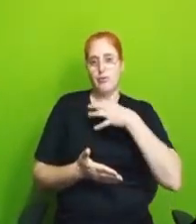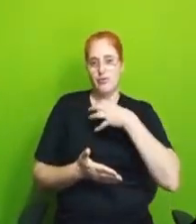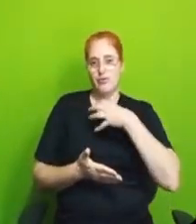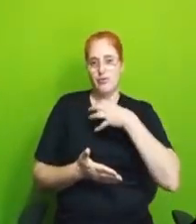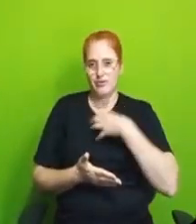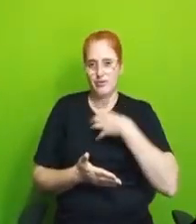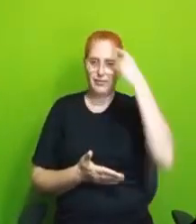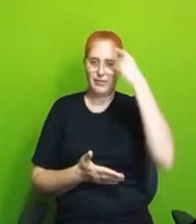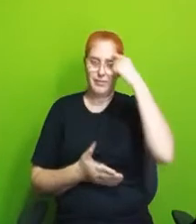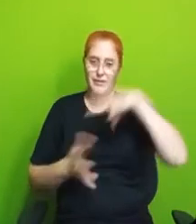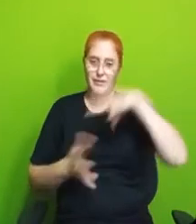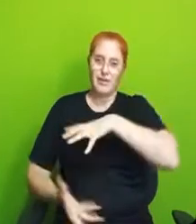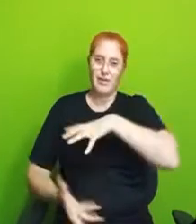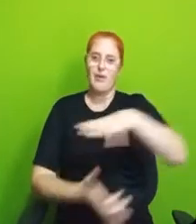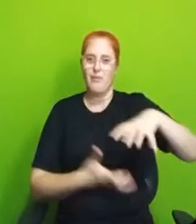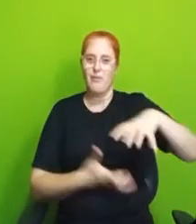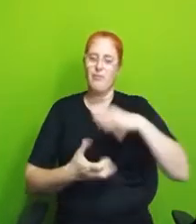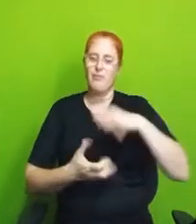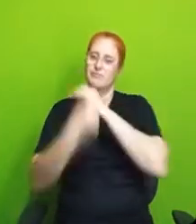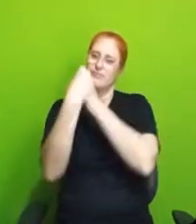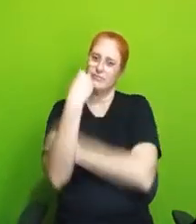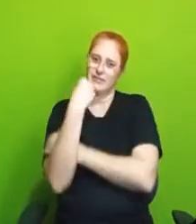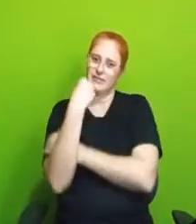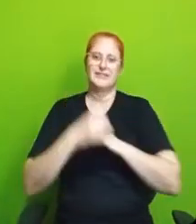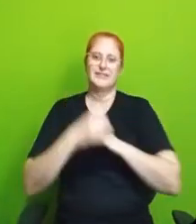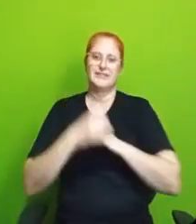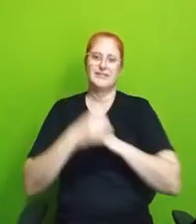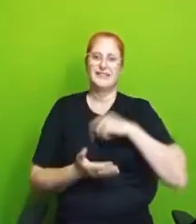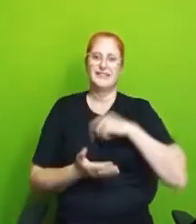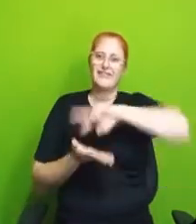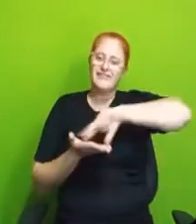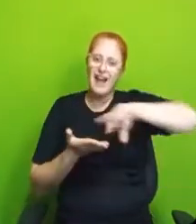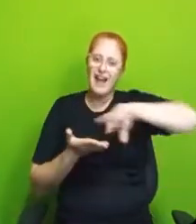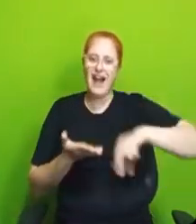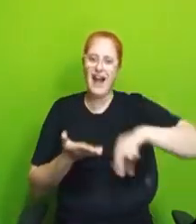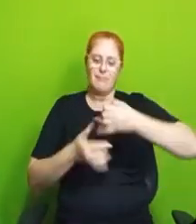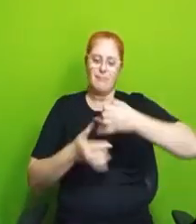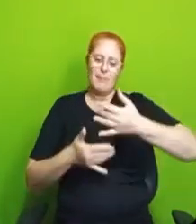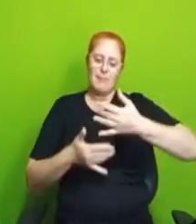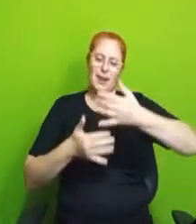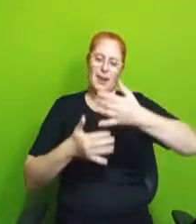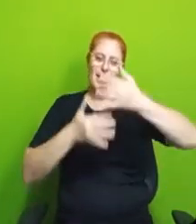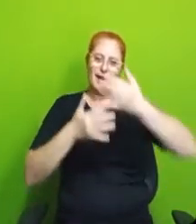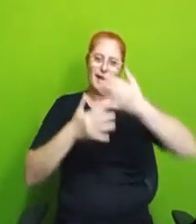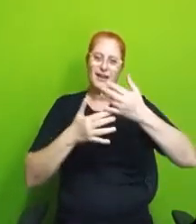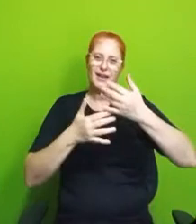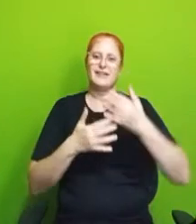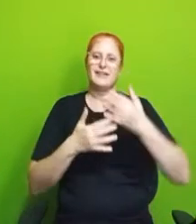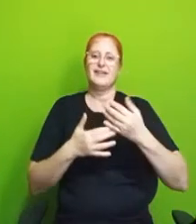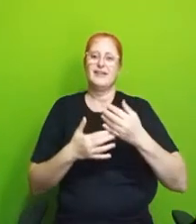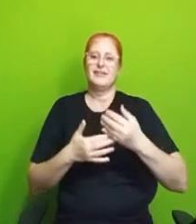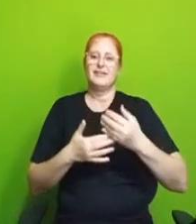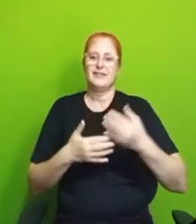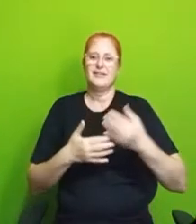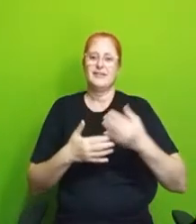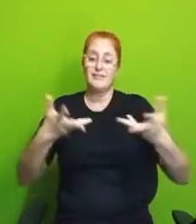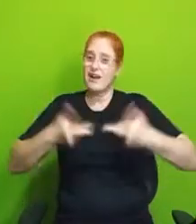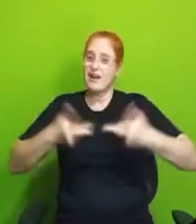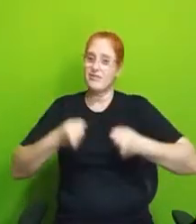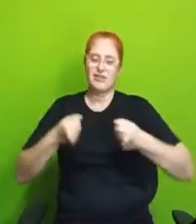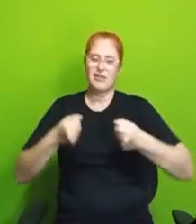essa. Vários comentários aqui elogiando o trabalho. É incrível, Verônica. Assim, esses dias,